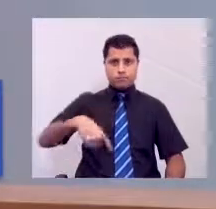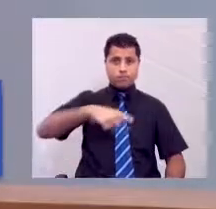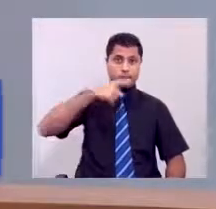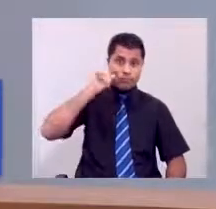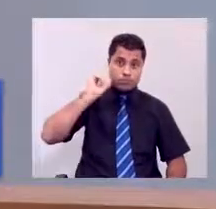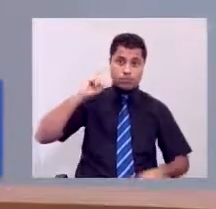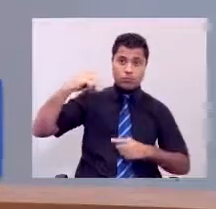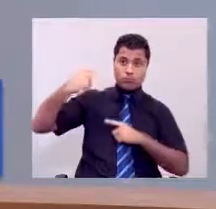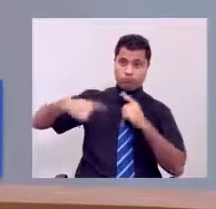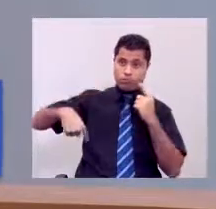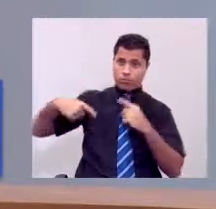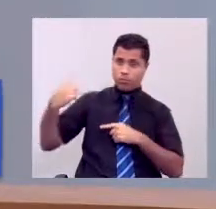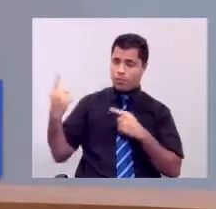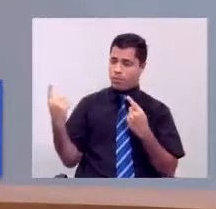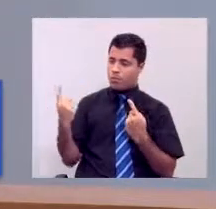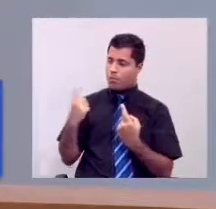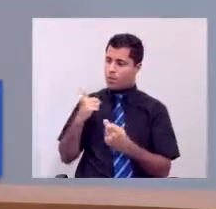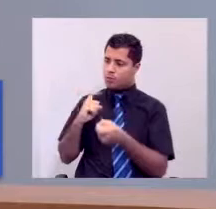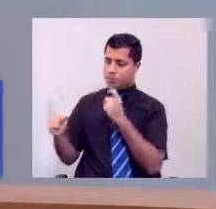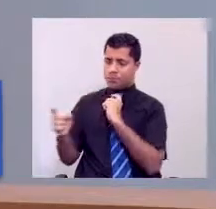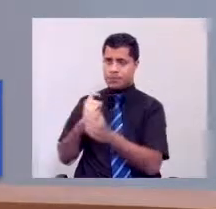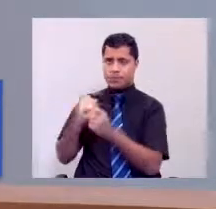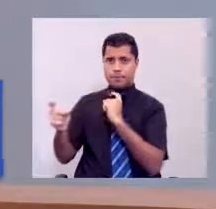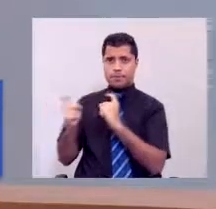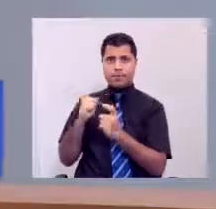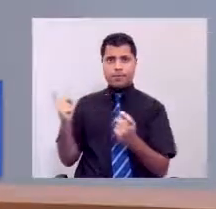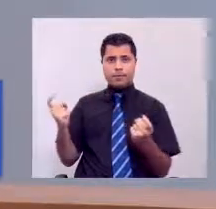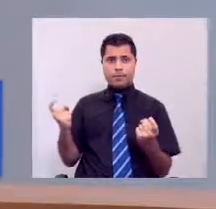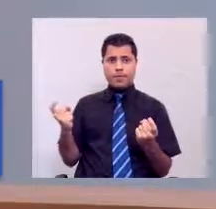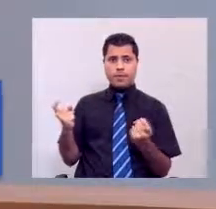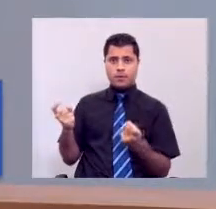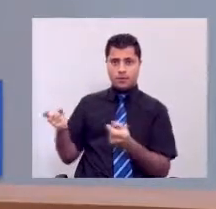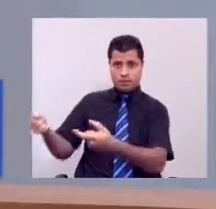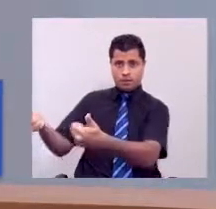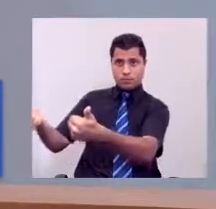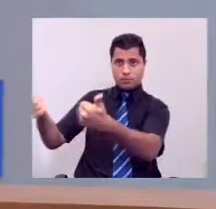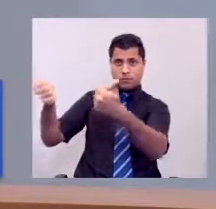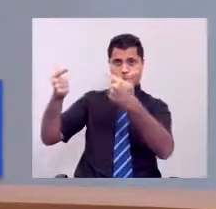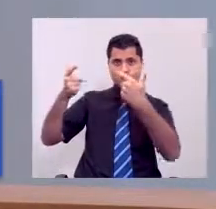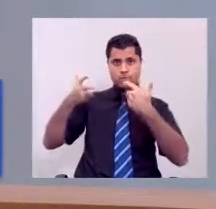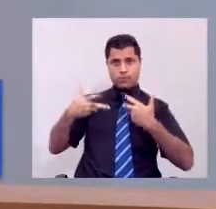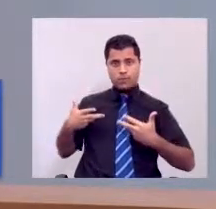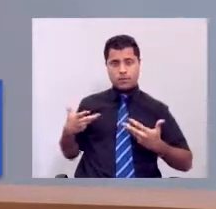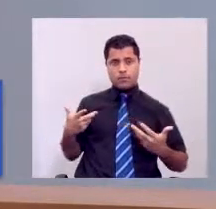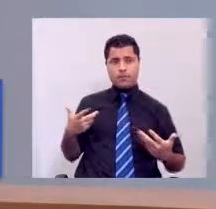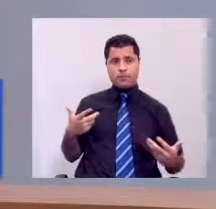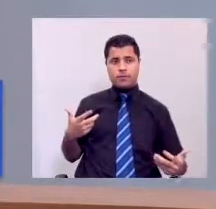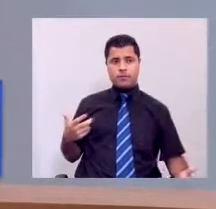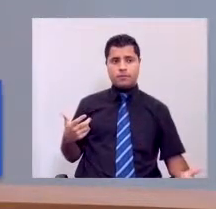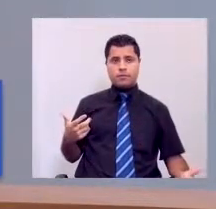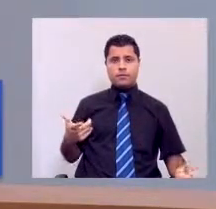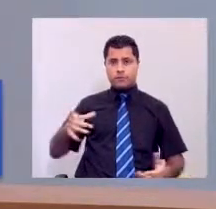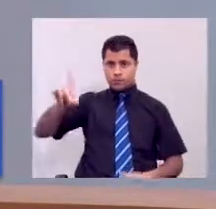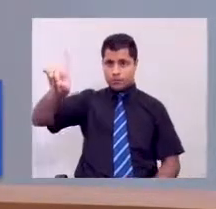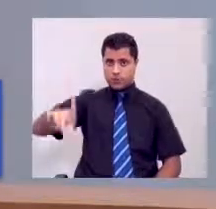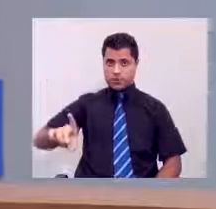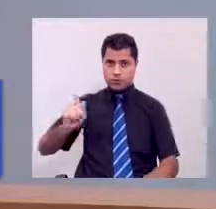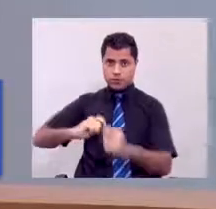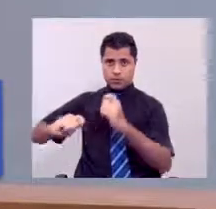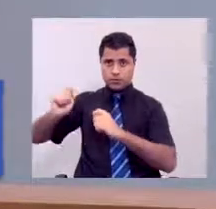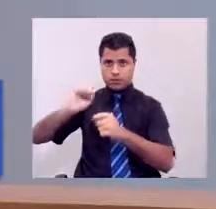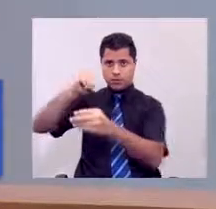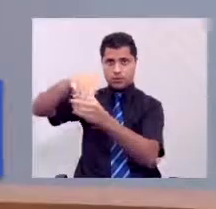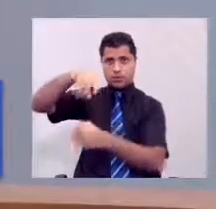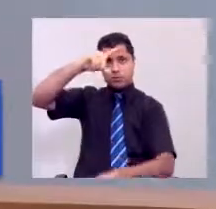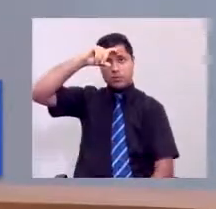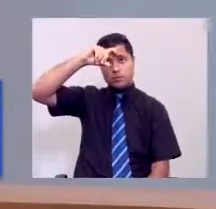ontem, nos que nós escutamos do do diretor administrativo, ele